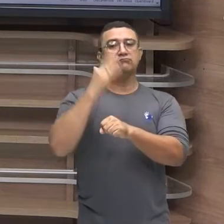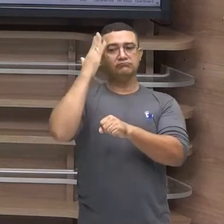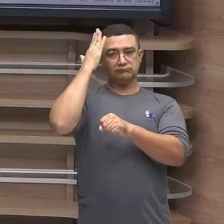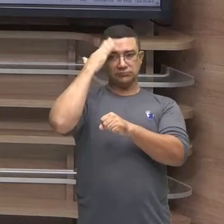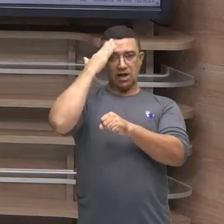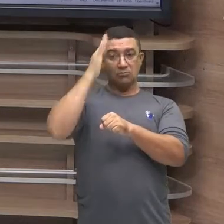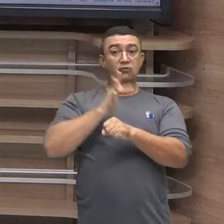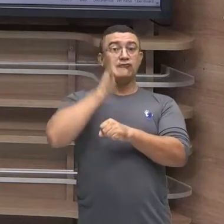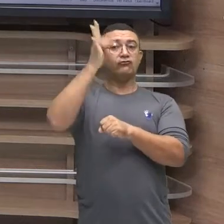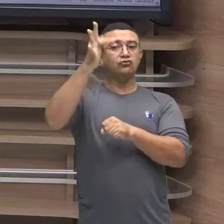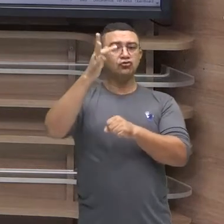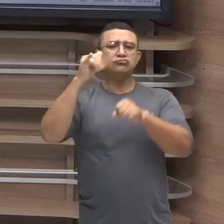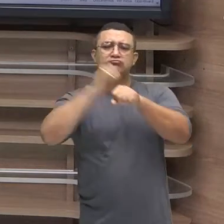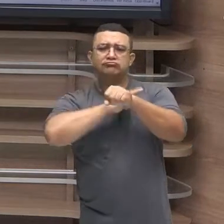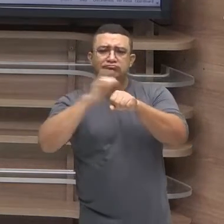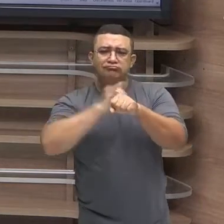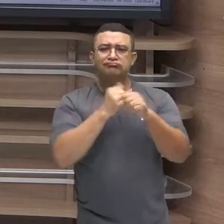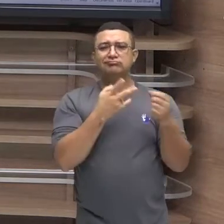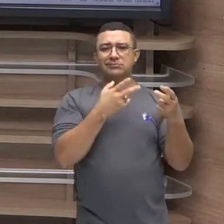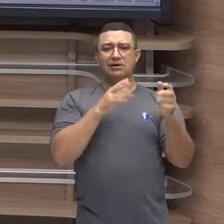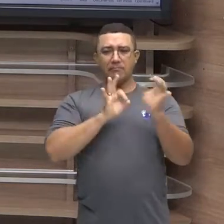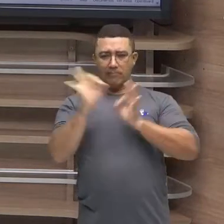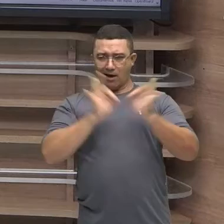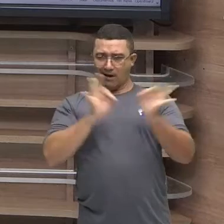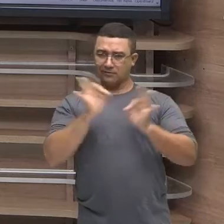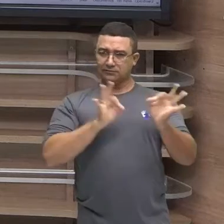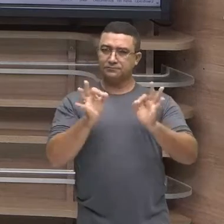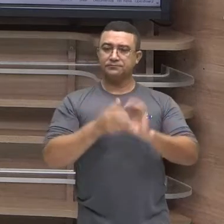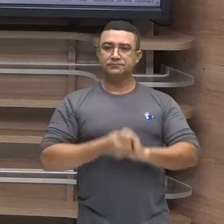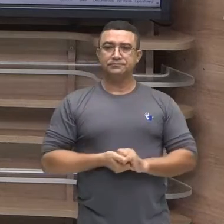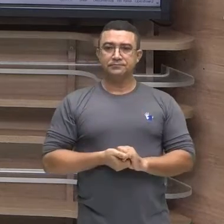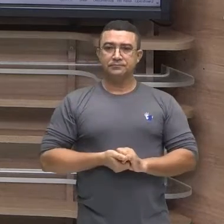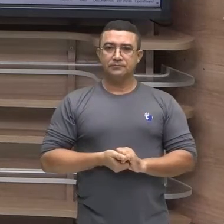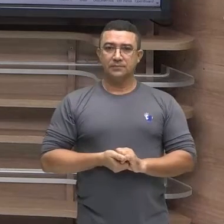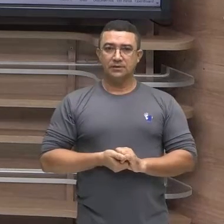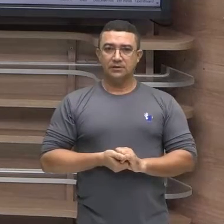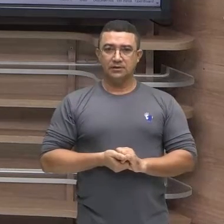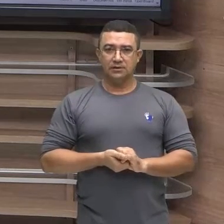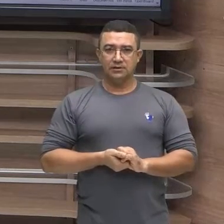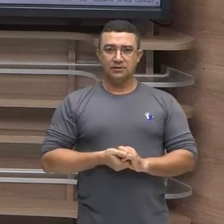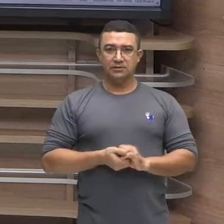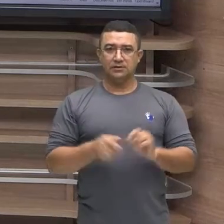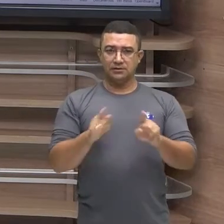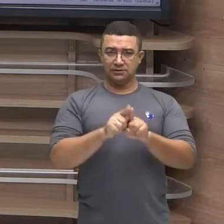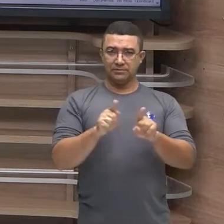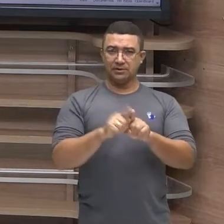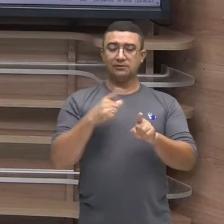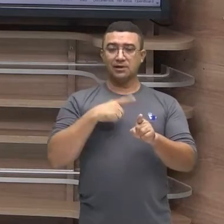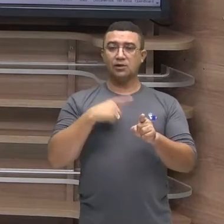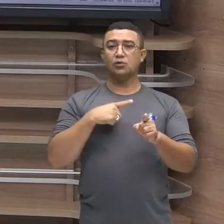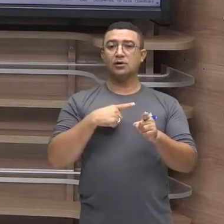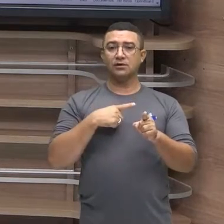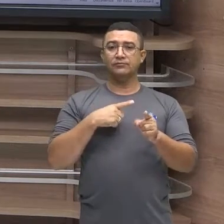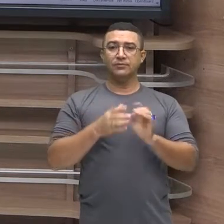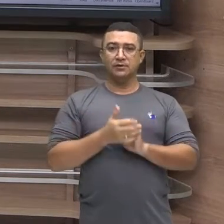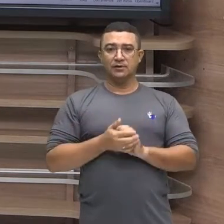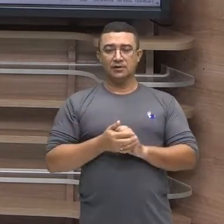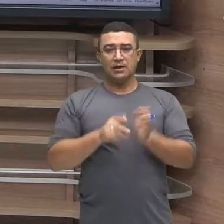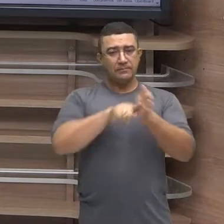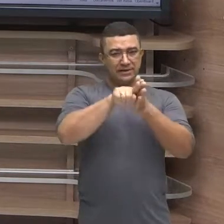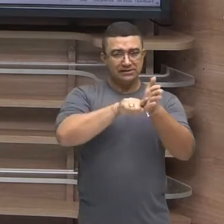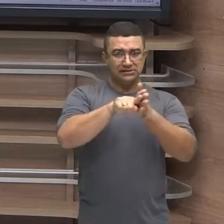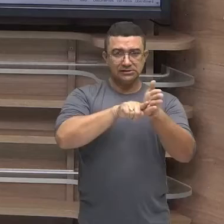perspectivas futuras, né? Com base nesses dados. E aí a gente tem também o censo demográfico, que seria realizado no